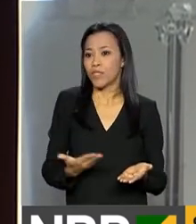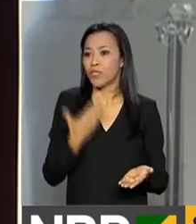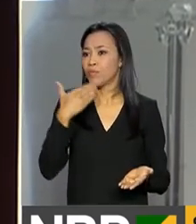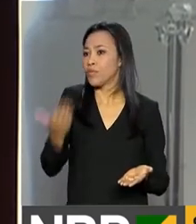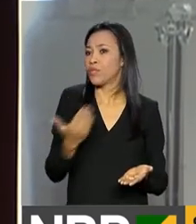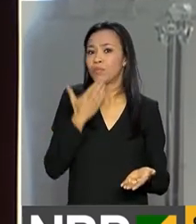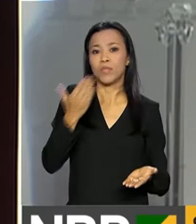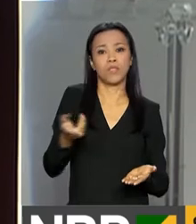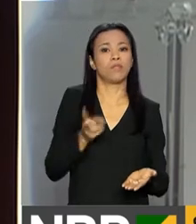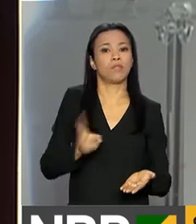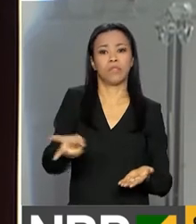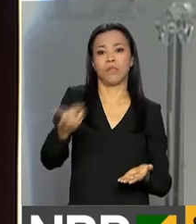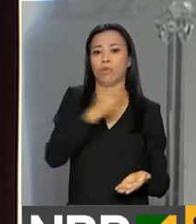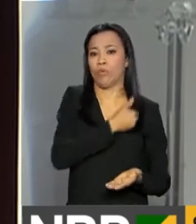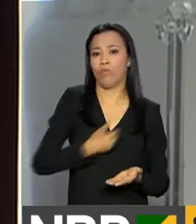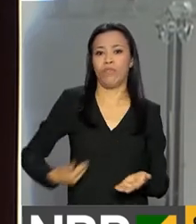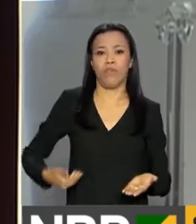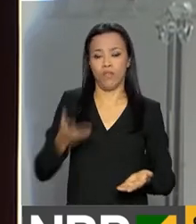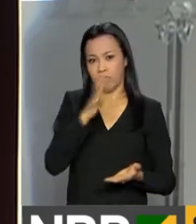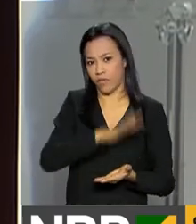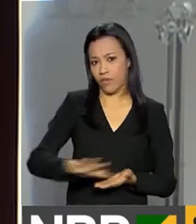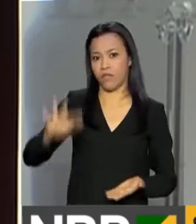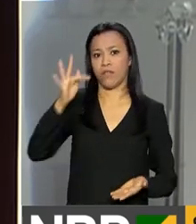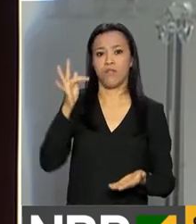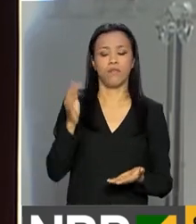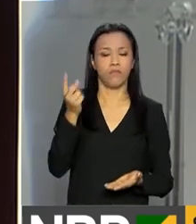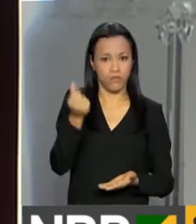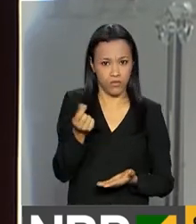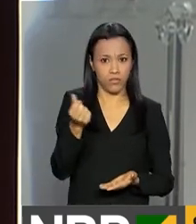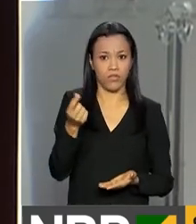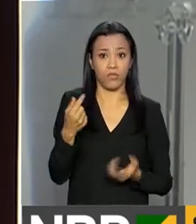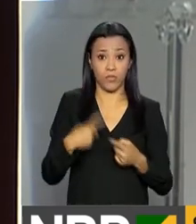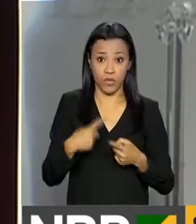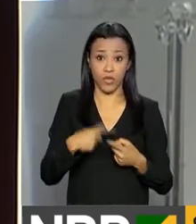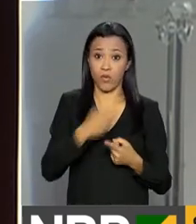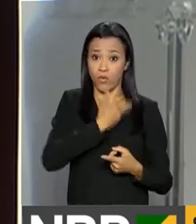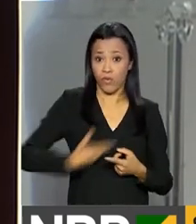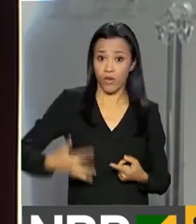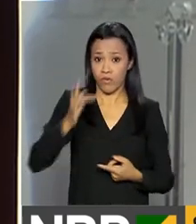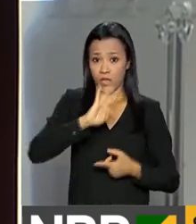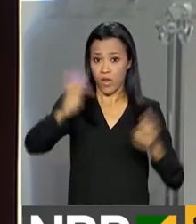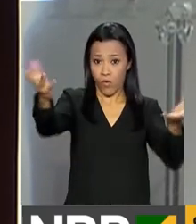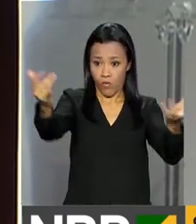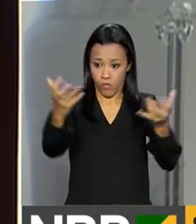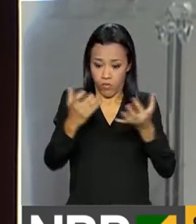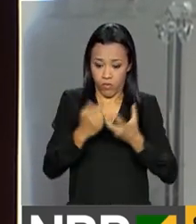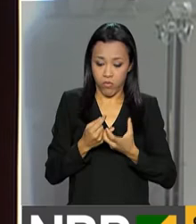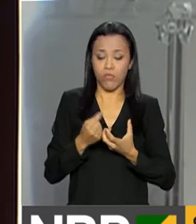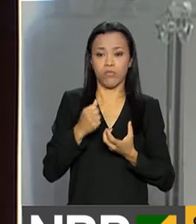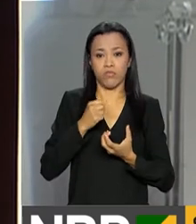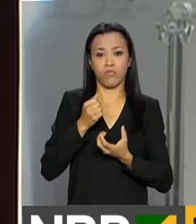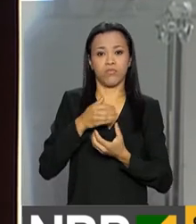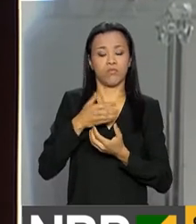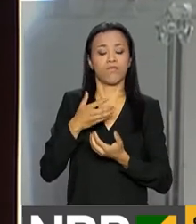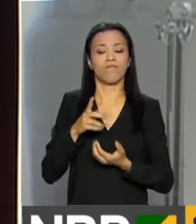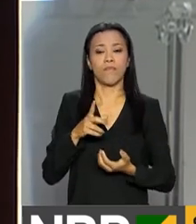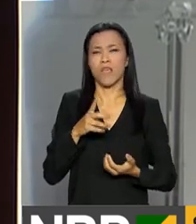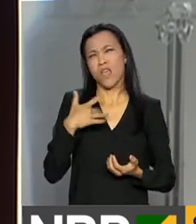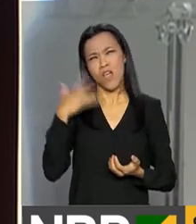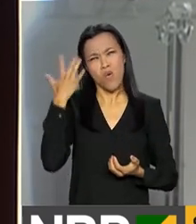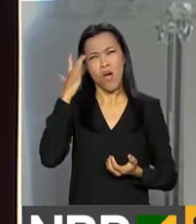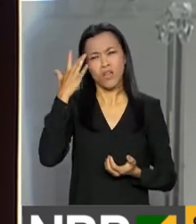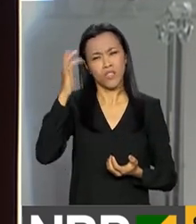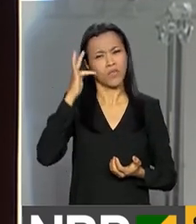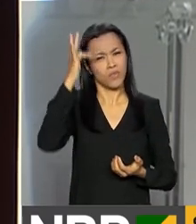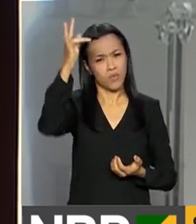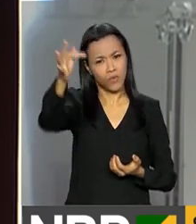ao governo federal, que concentra a maior parte da arrecadação. Nós temos que, no futuro, não acredito que seja agora, mas no